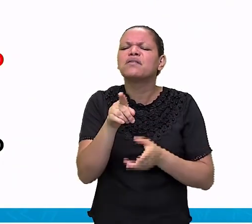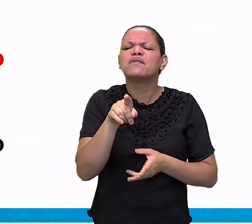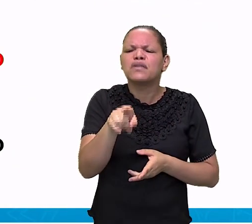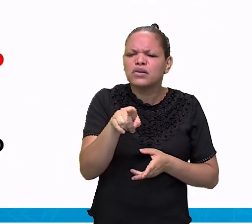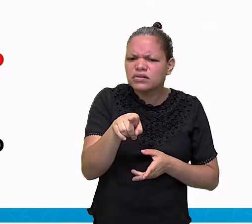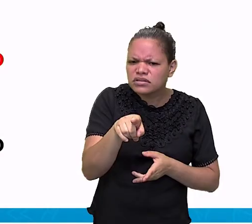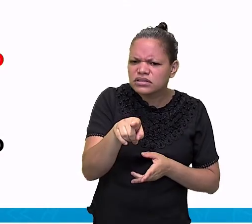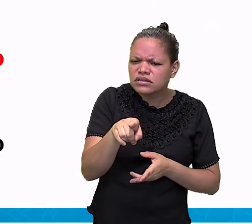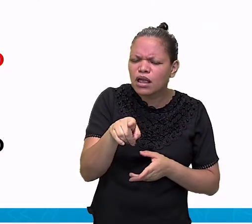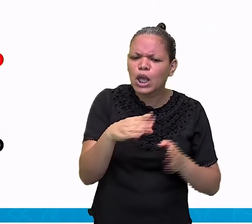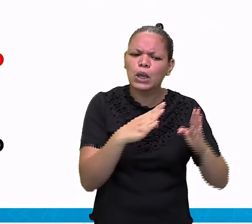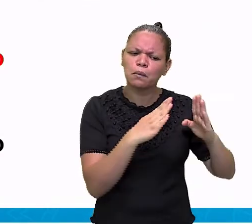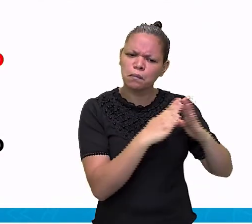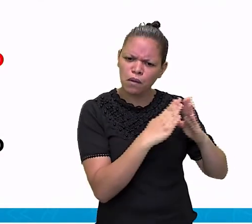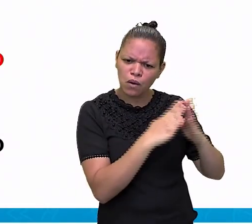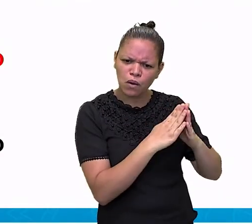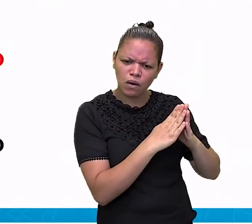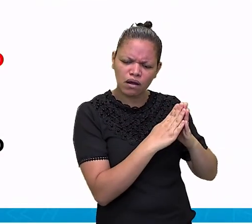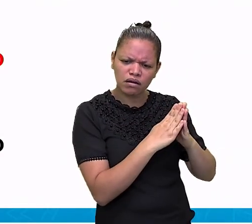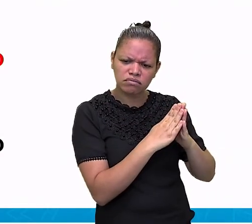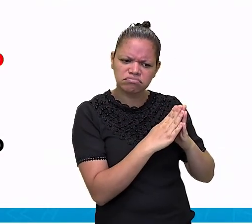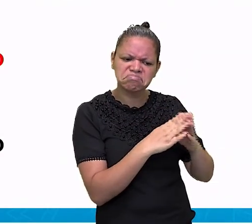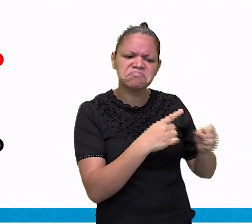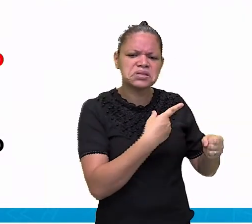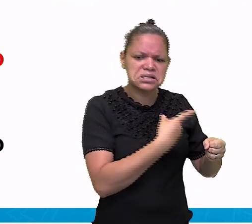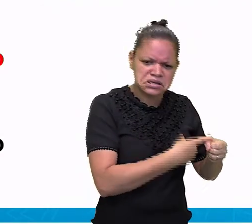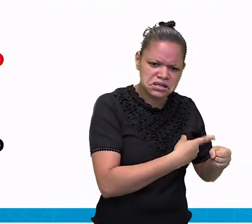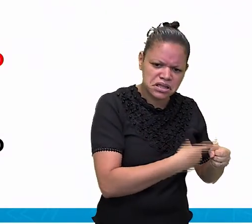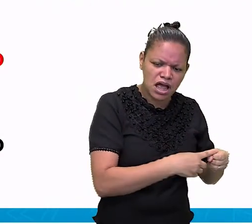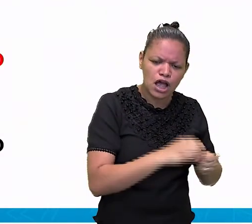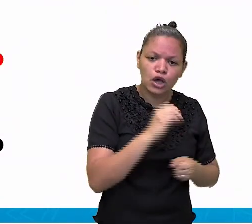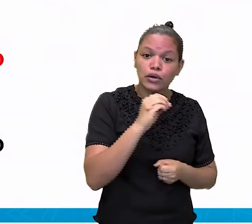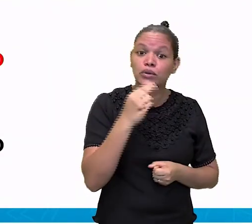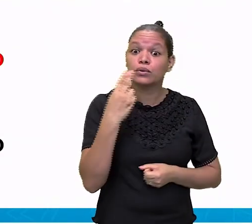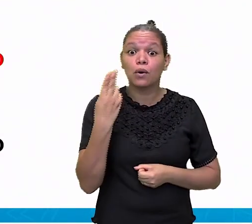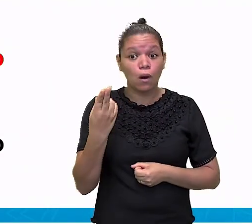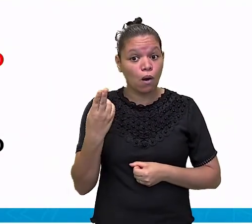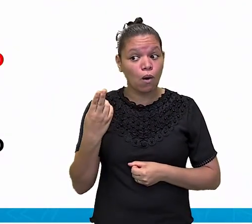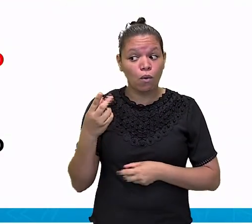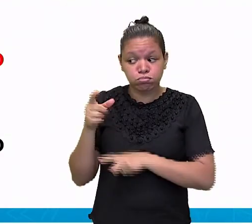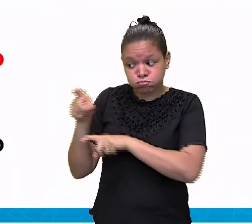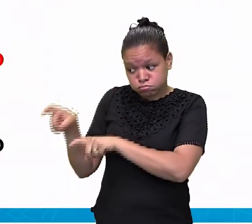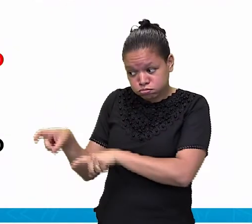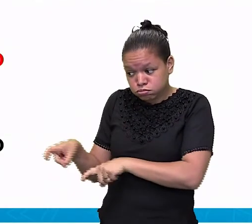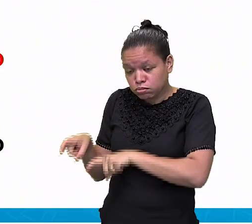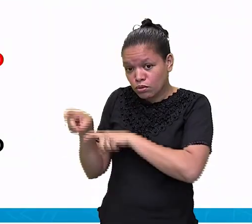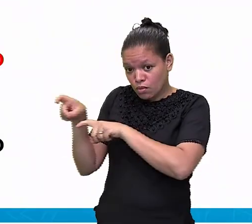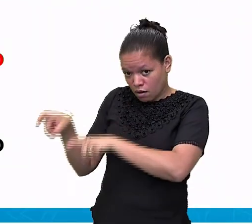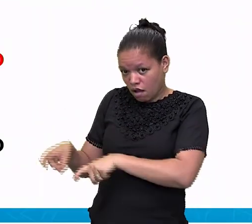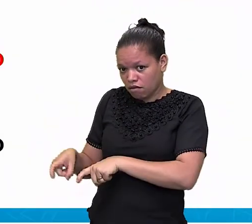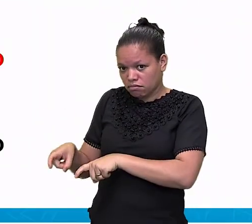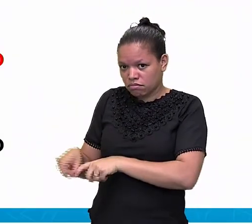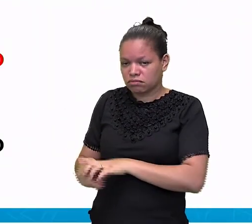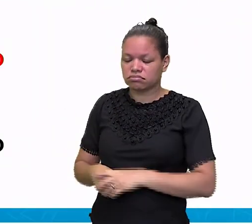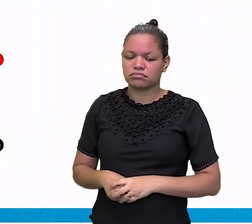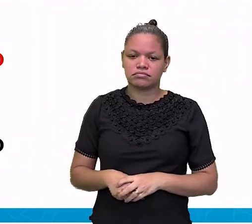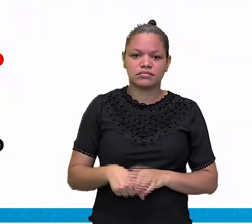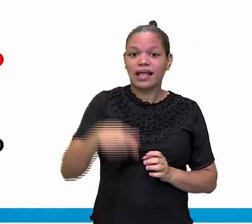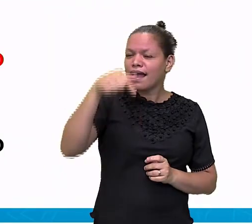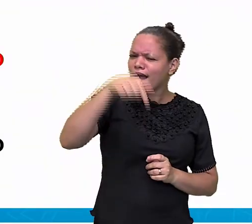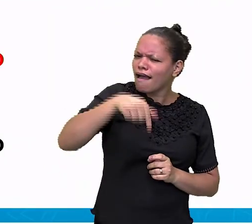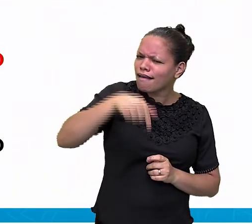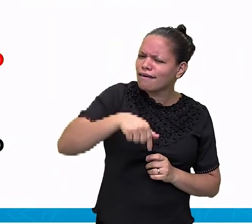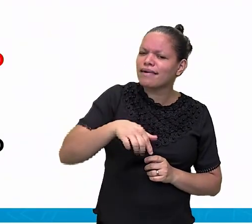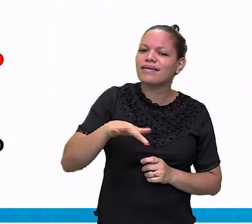urbana ou da população rural? Nós aqui da TV, onde estamos gravando, faz parte da população